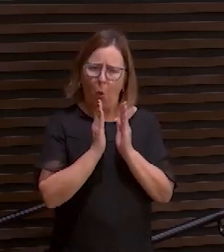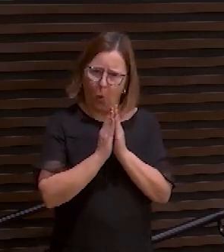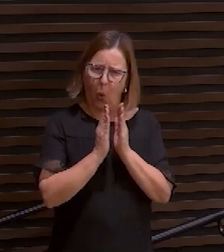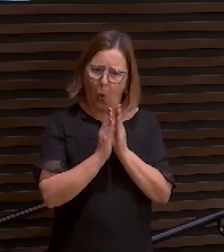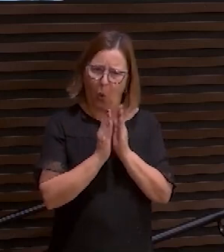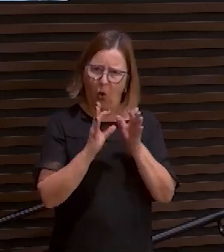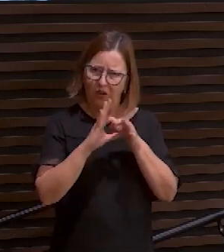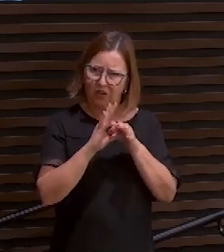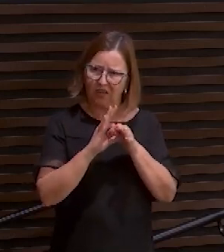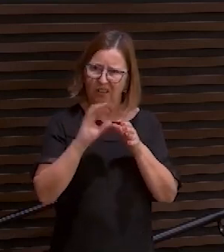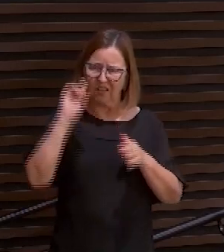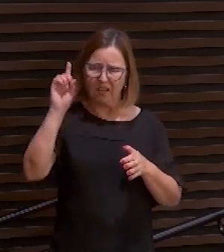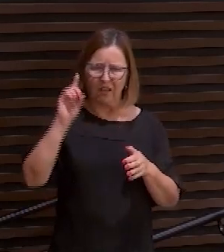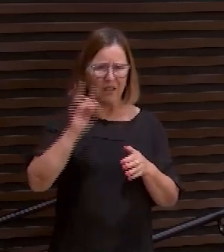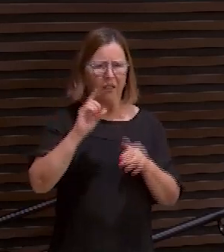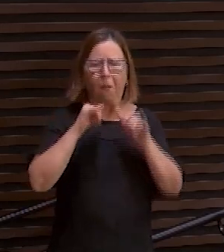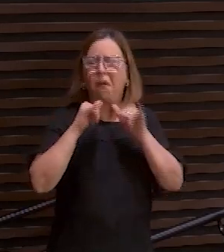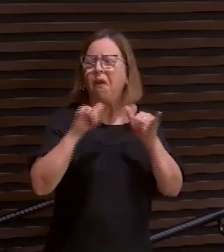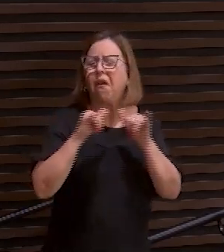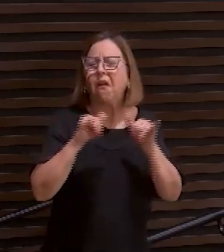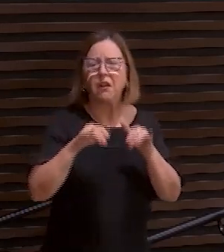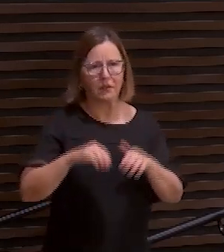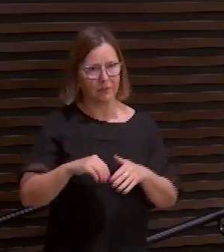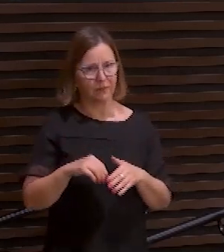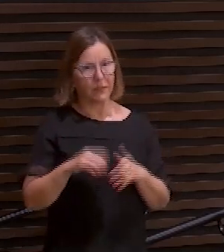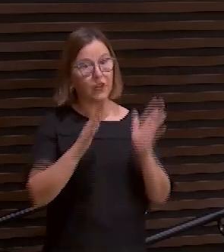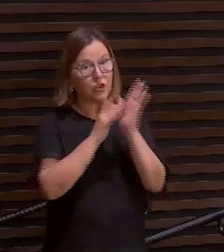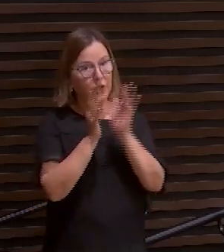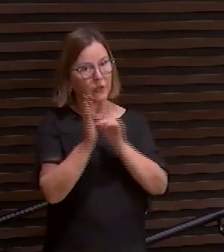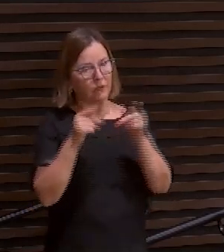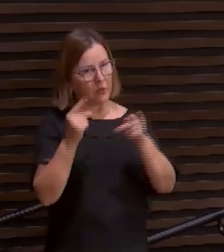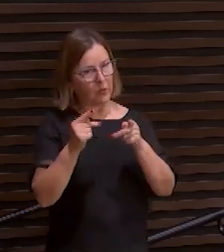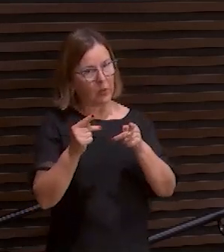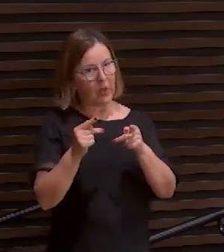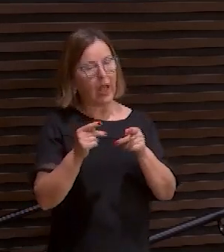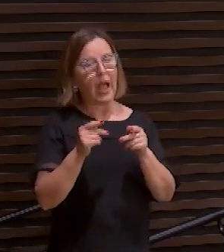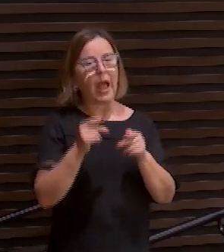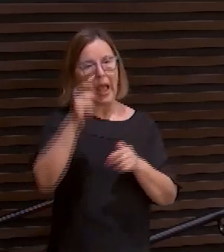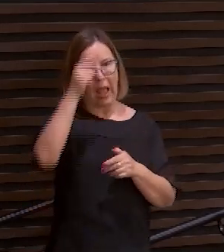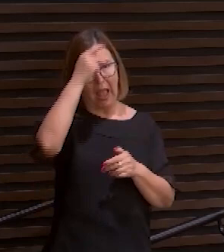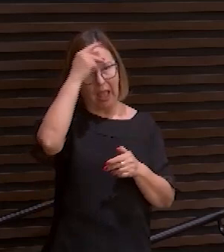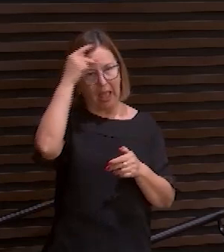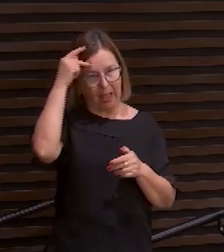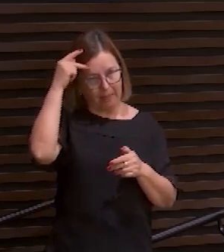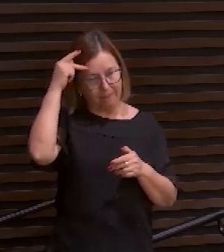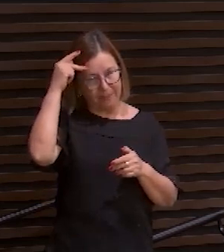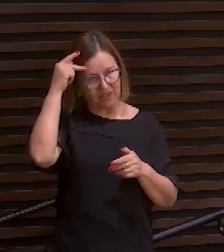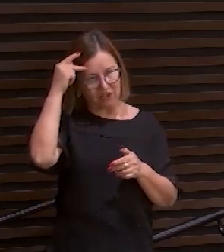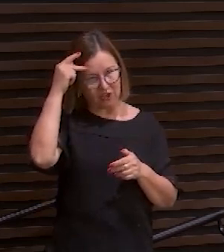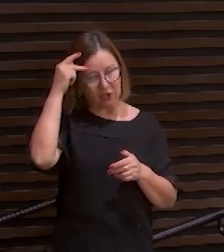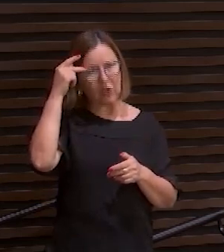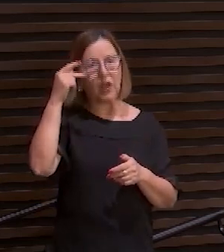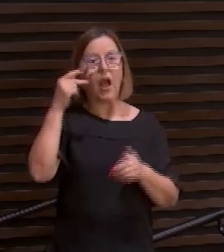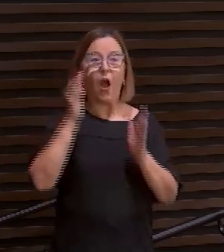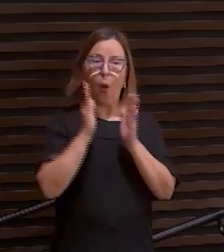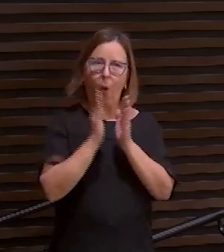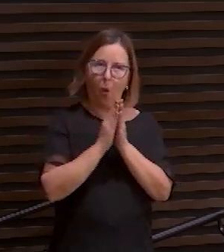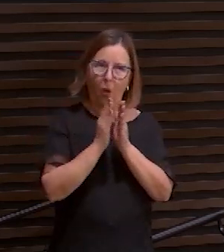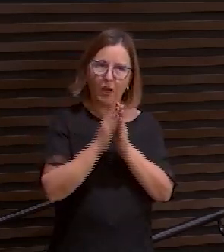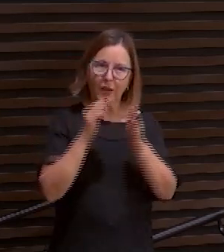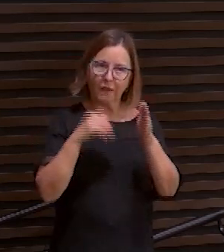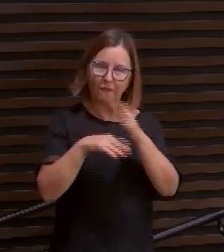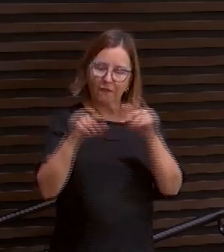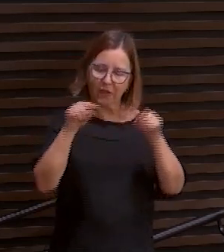Jesus diz que aquele que ora, entra no quarto, ora em secreto, e o pai que vê em secreto